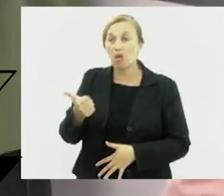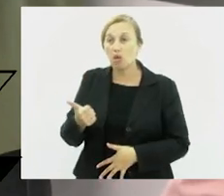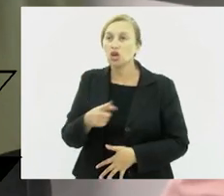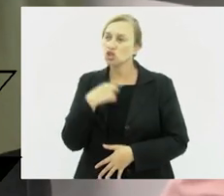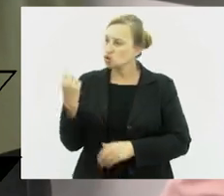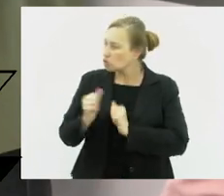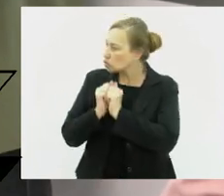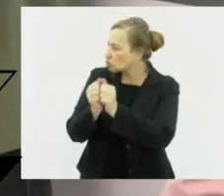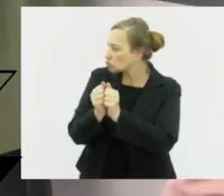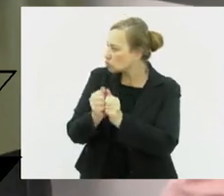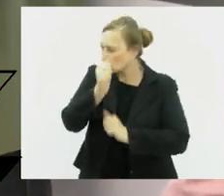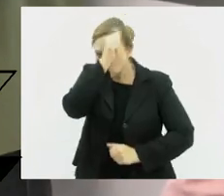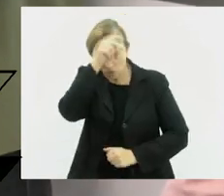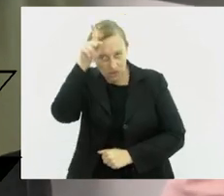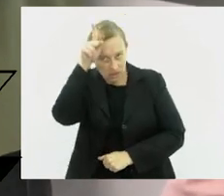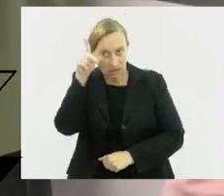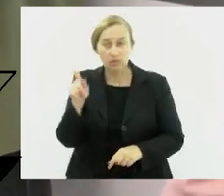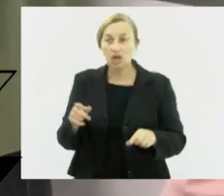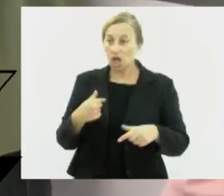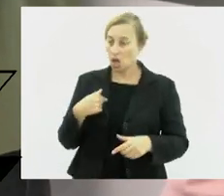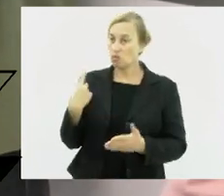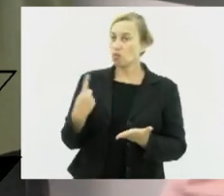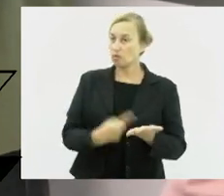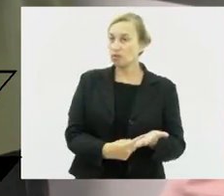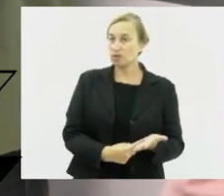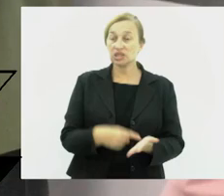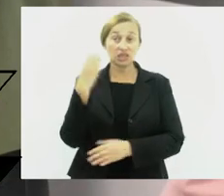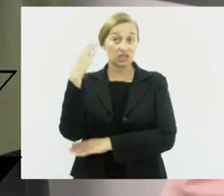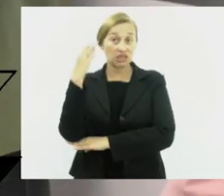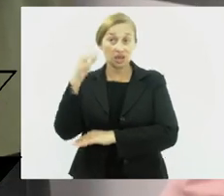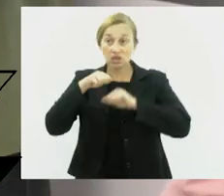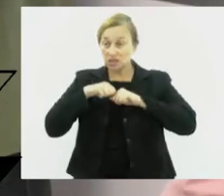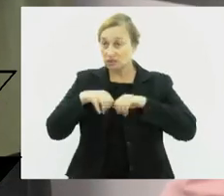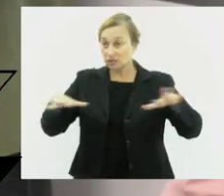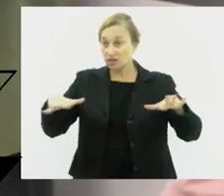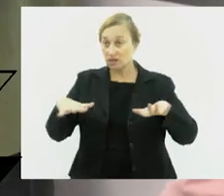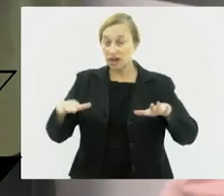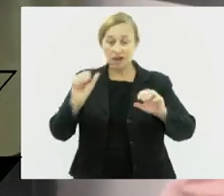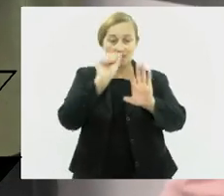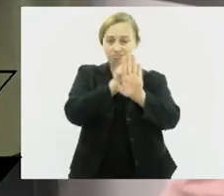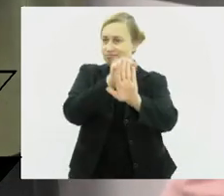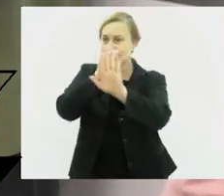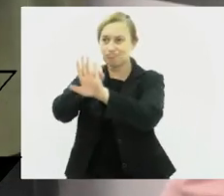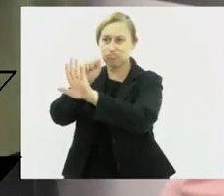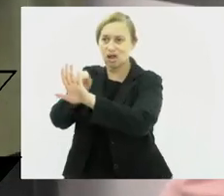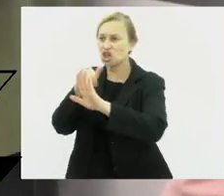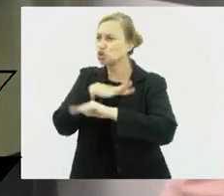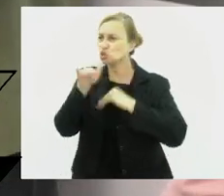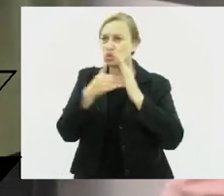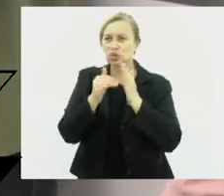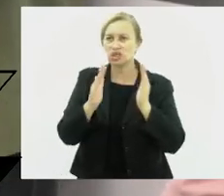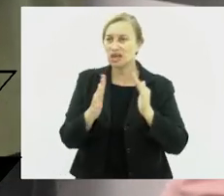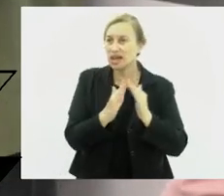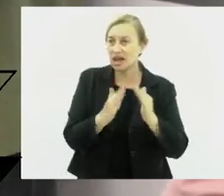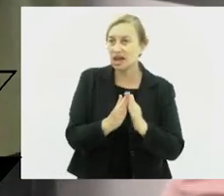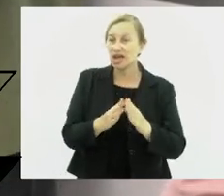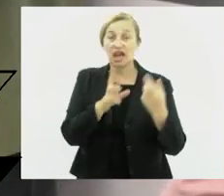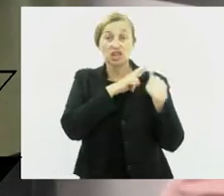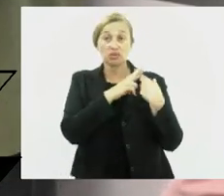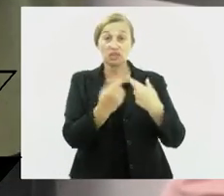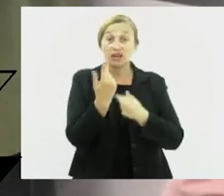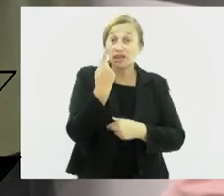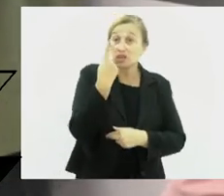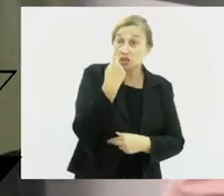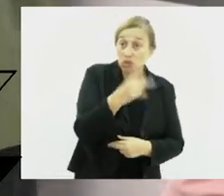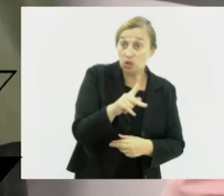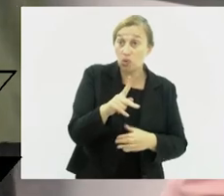isso pelos municípios. Né? Eu me comprometo em Niterói a divulgar isso porta em porta, deputado. né, que olha só, a responsabilidade civil é tua, penal é tua,